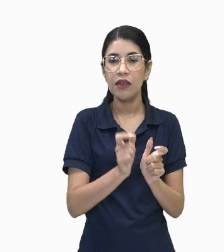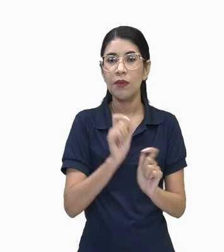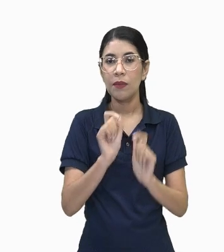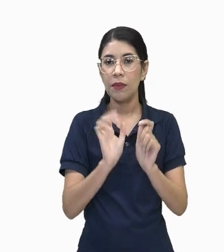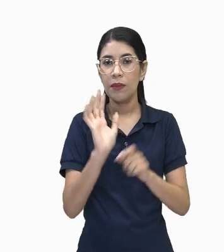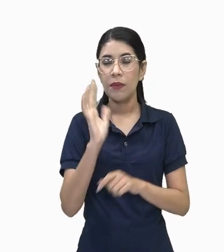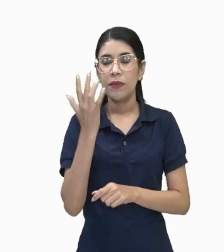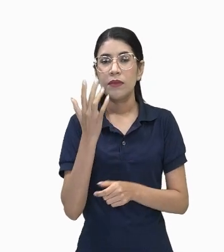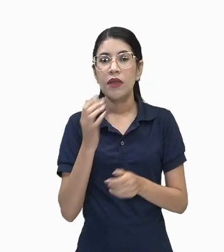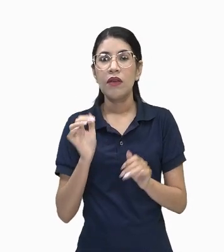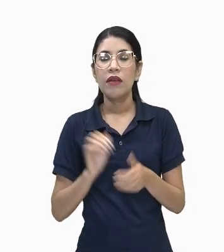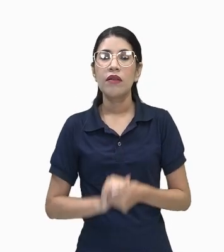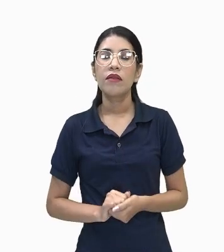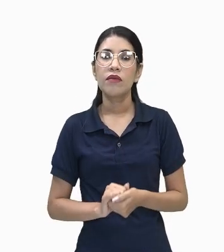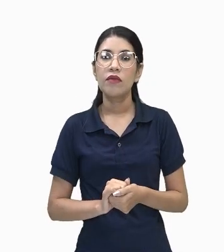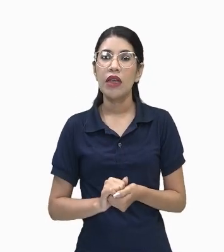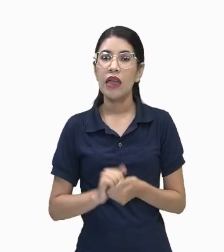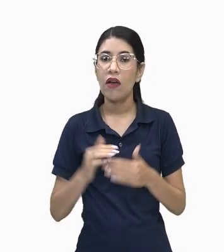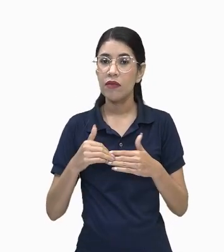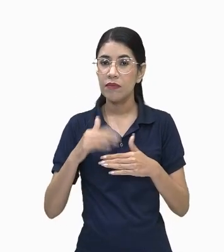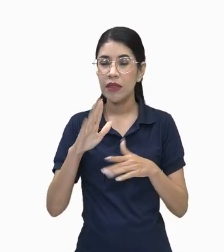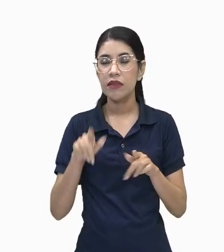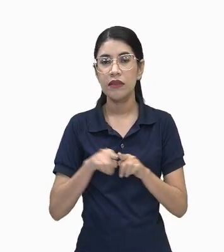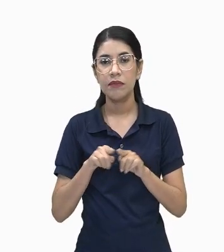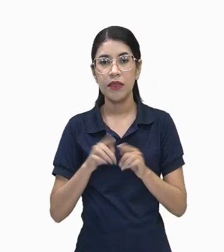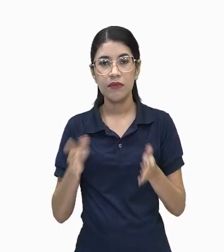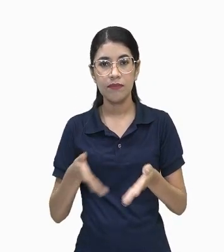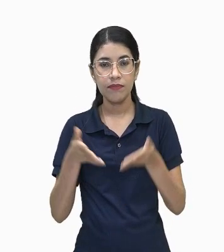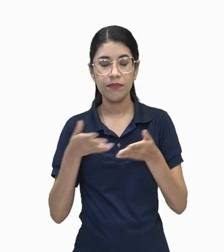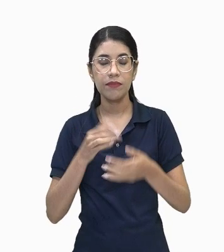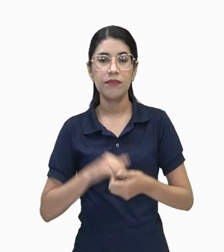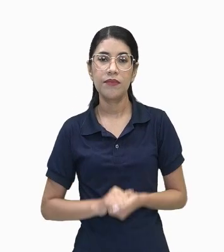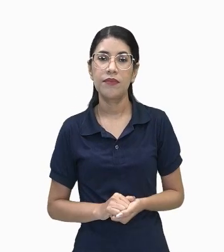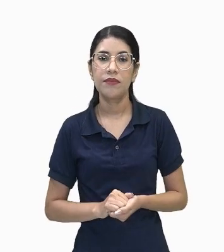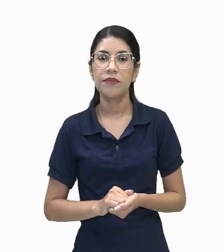vez mais intenso. Vamos adiante, vamos lá.